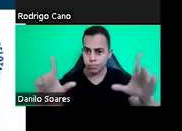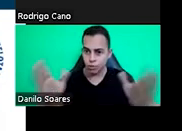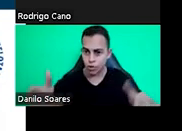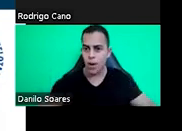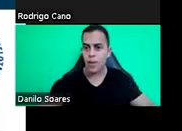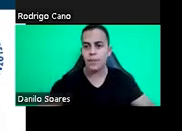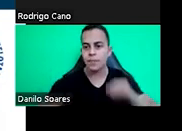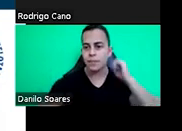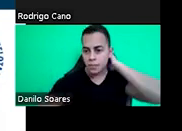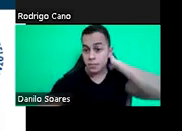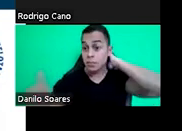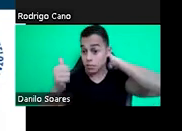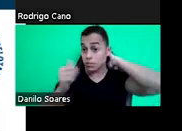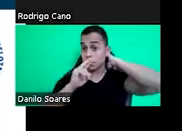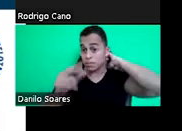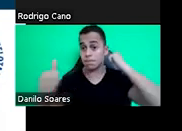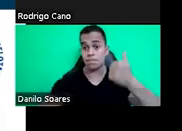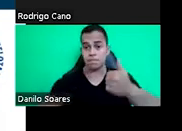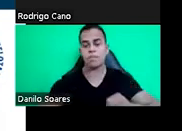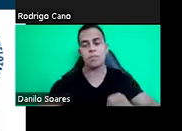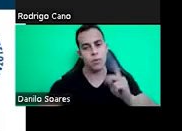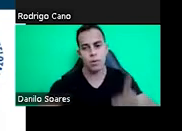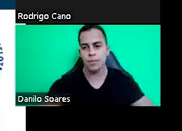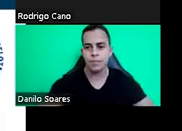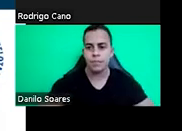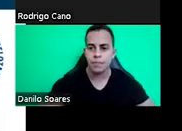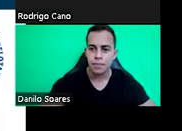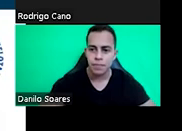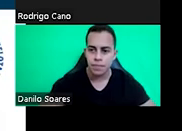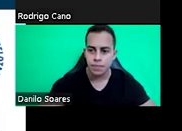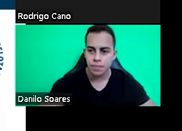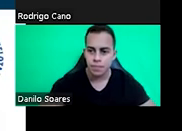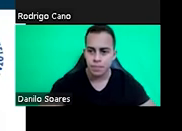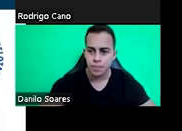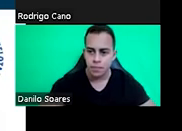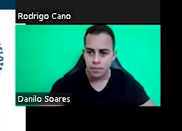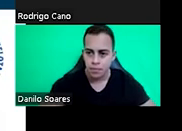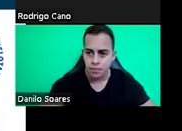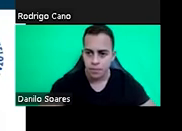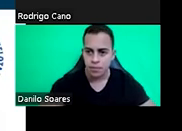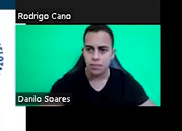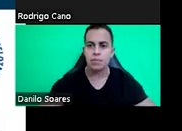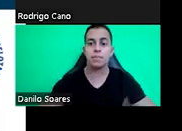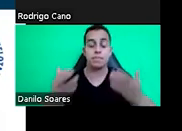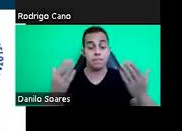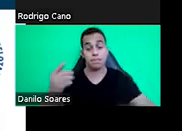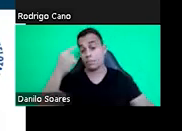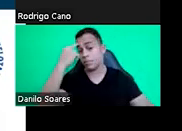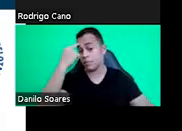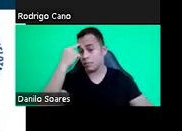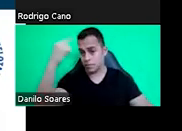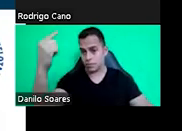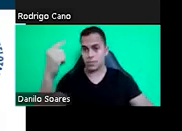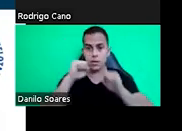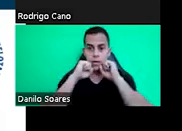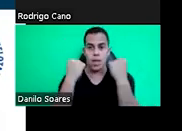certinho. Tá bom. Bom, pessoal, então a ideia desse seminário é falar um